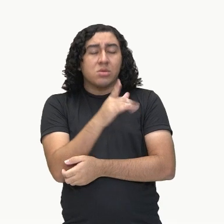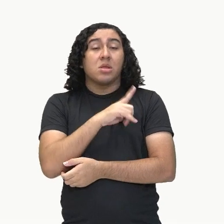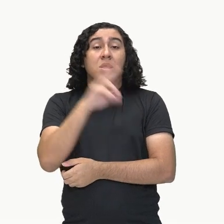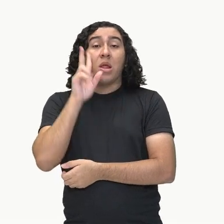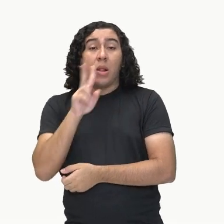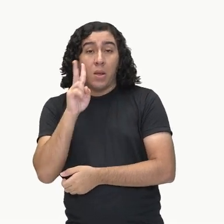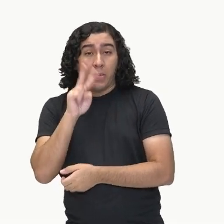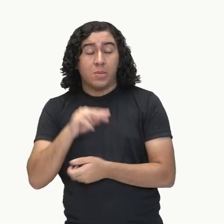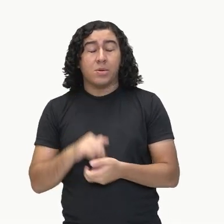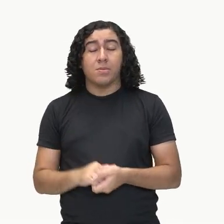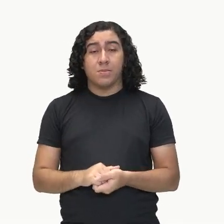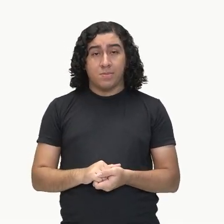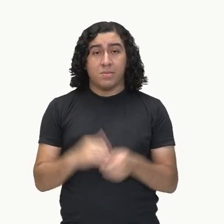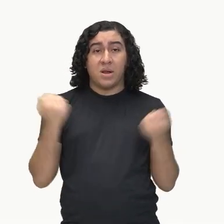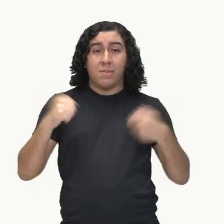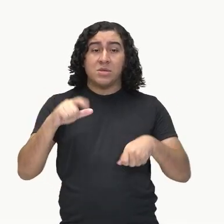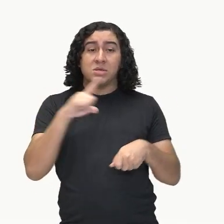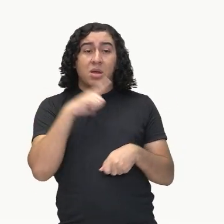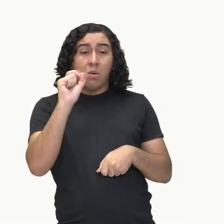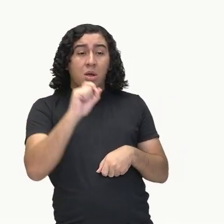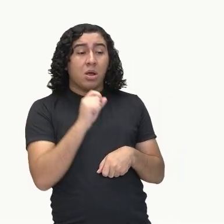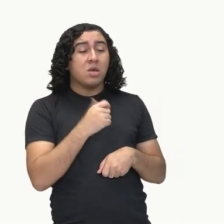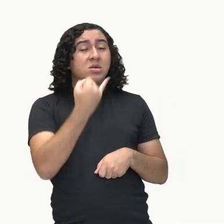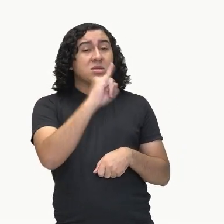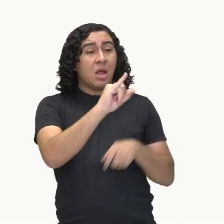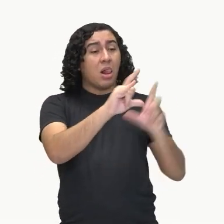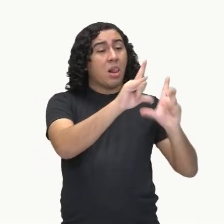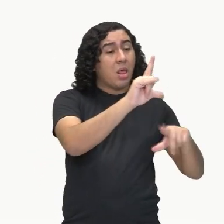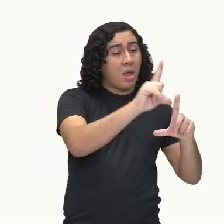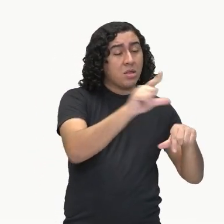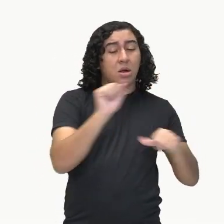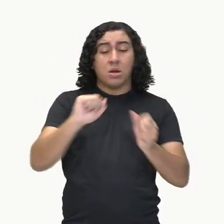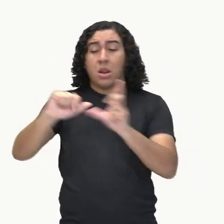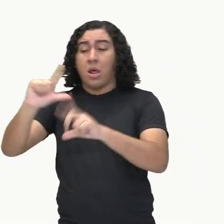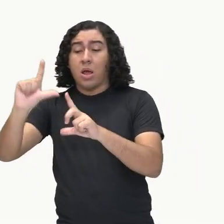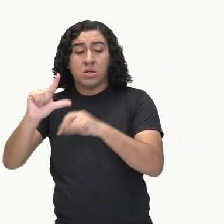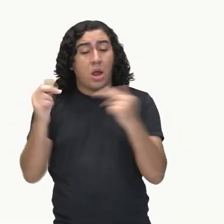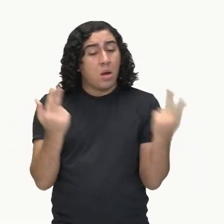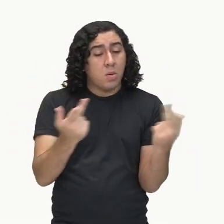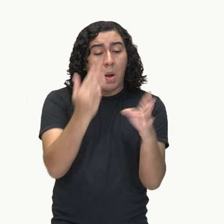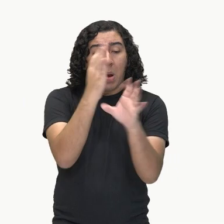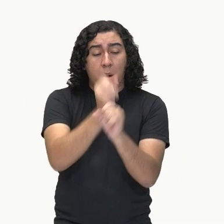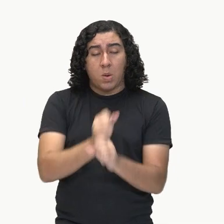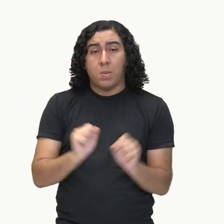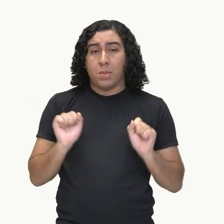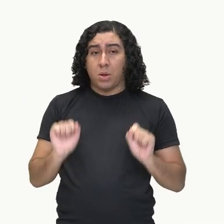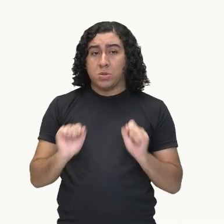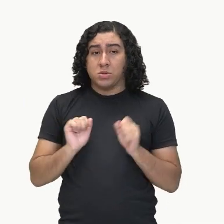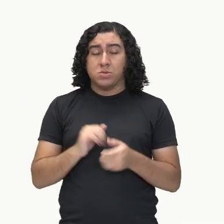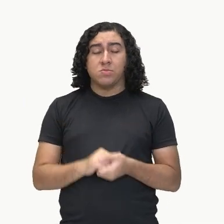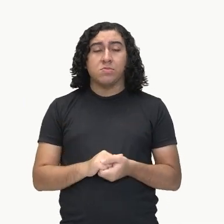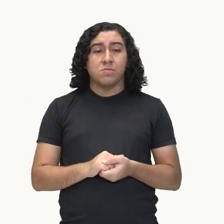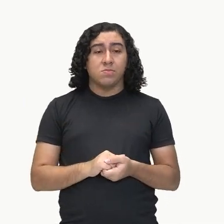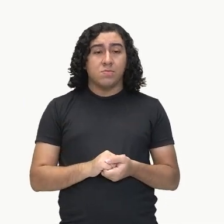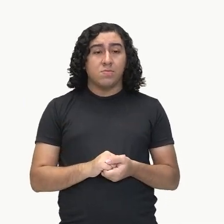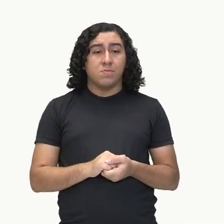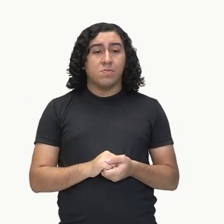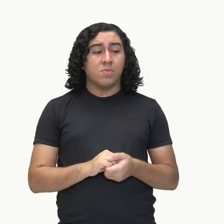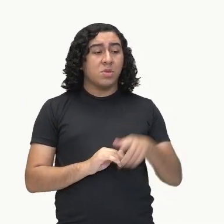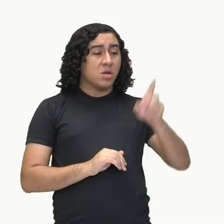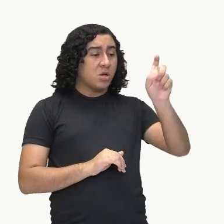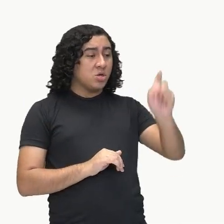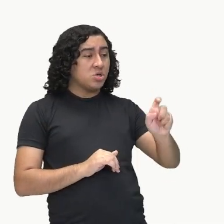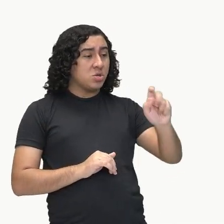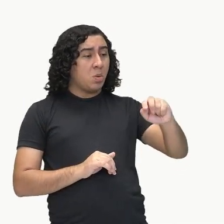lembre, trabalhar semelhante com semelhante. Então, vamos lá atrás. Quem é semelhante a x